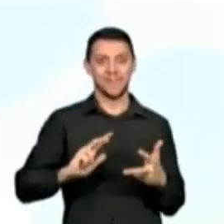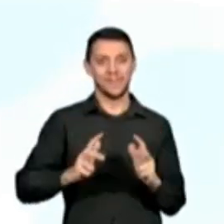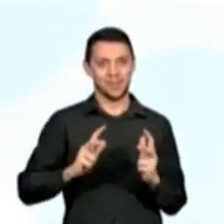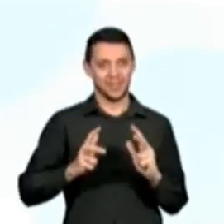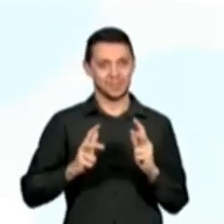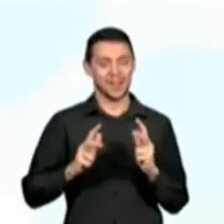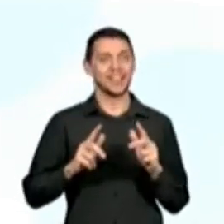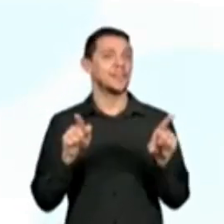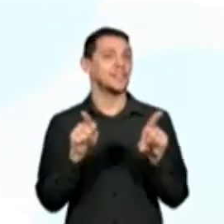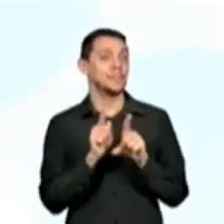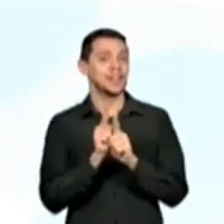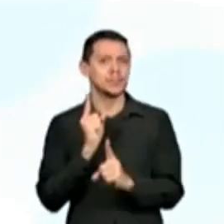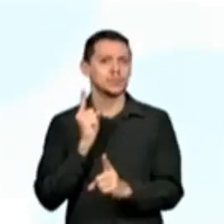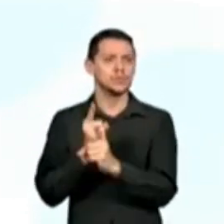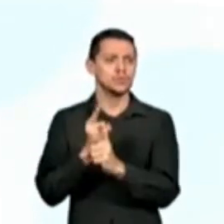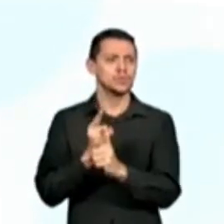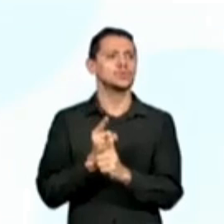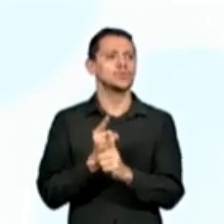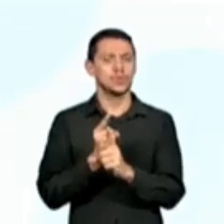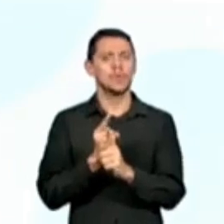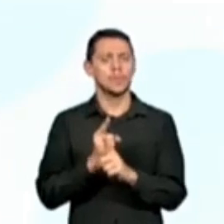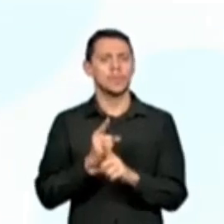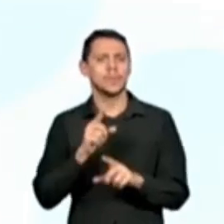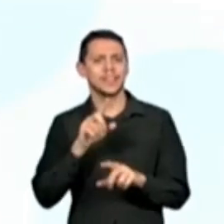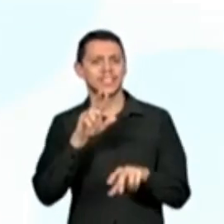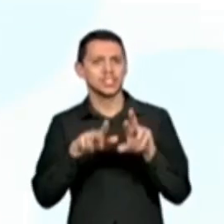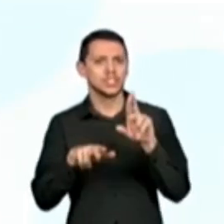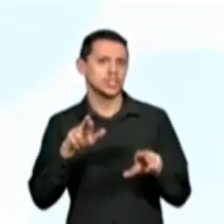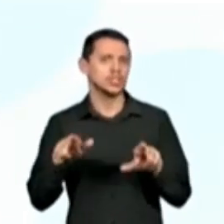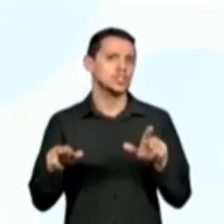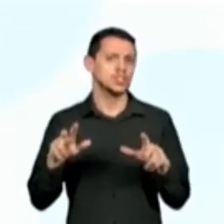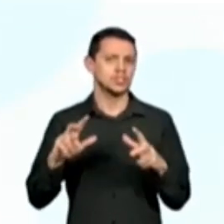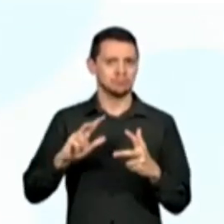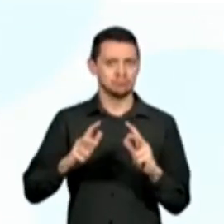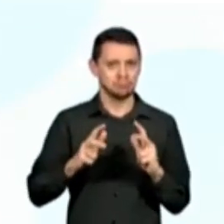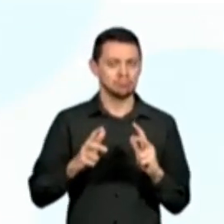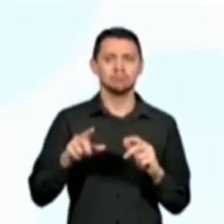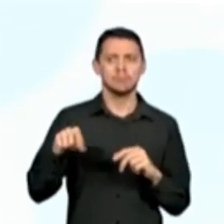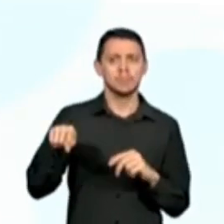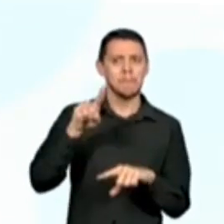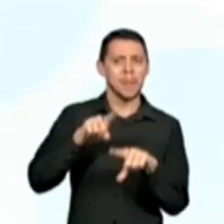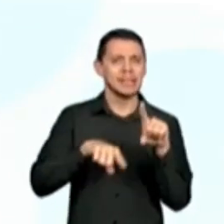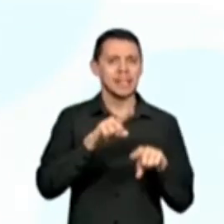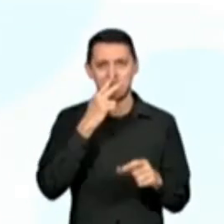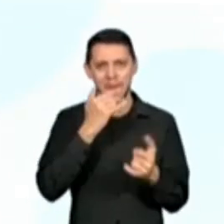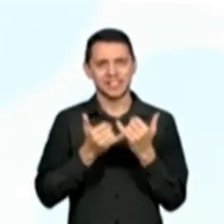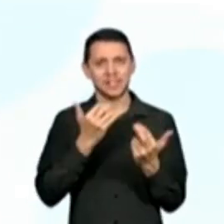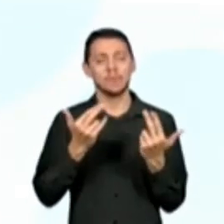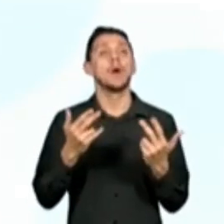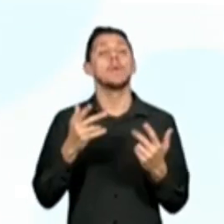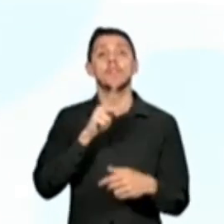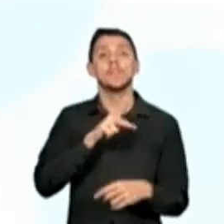e identificação de objetos espaciais. A habilidade de hoje é